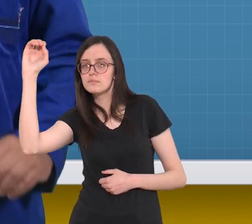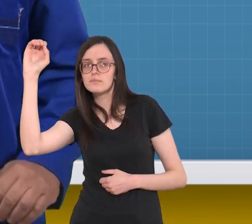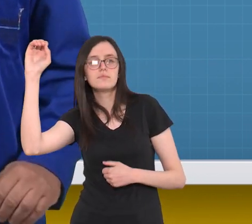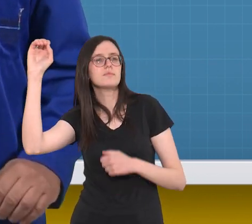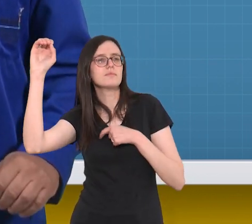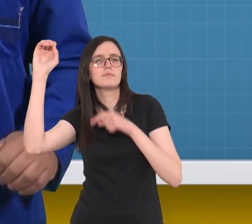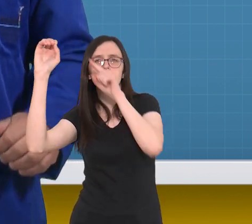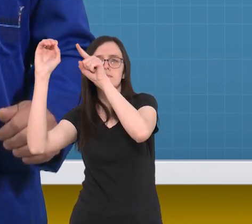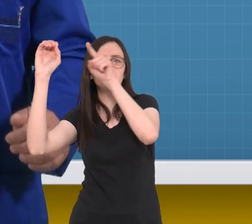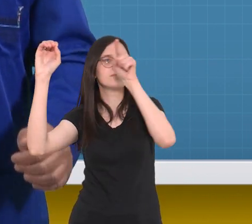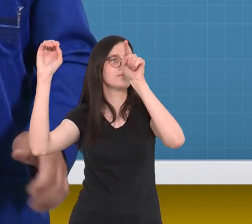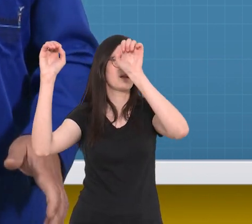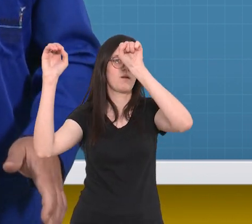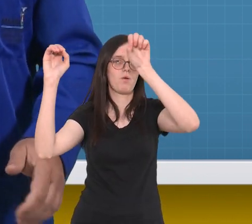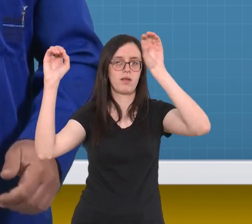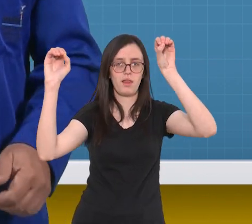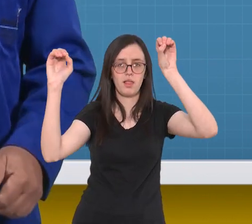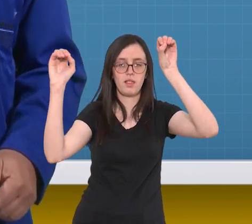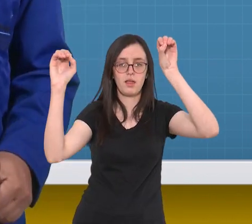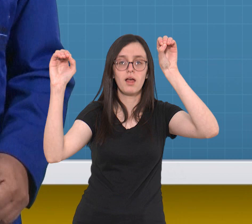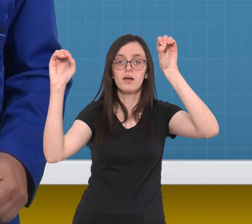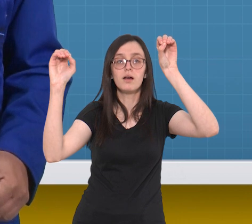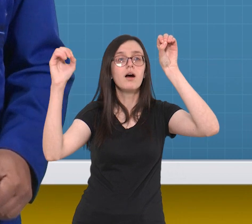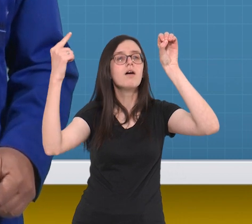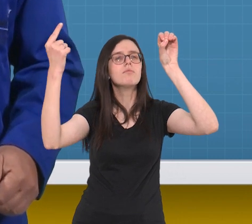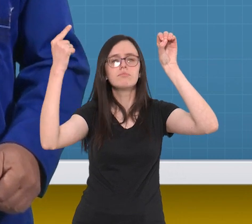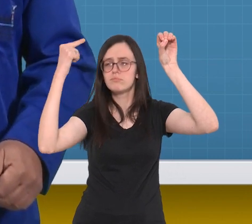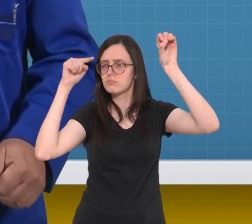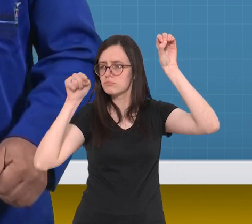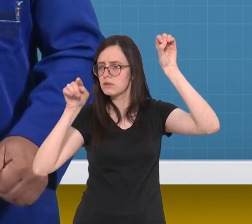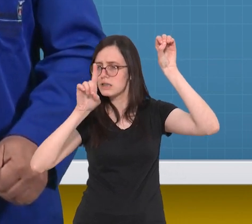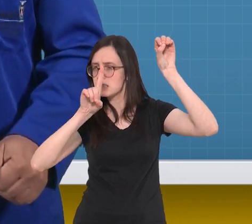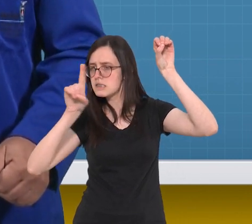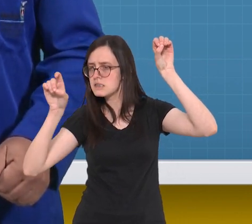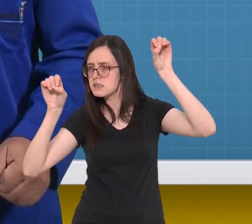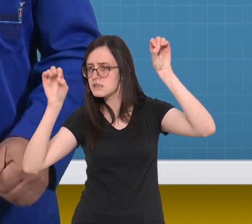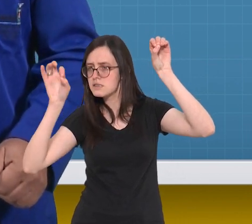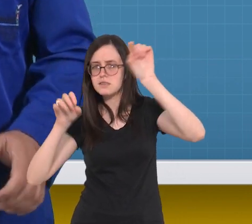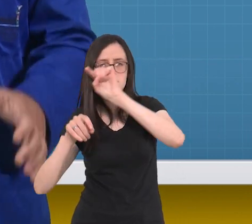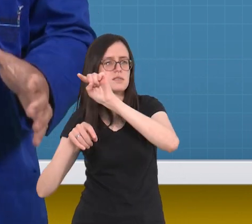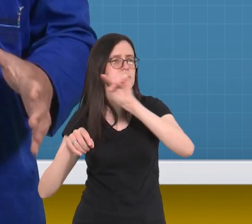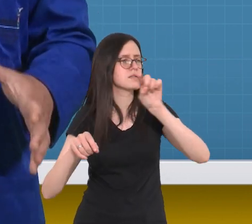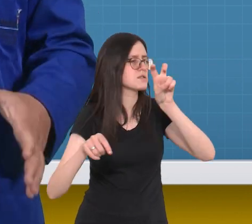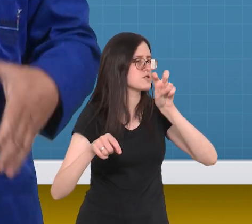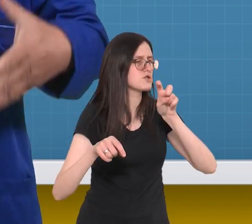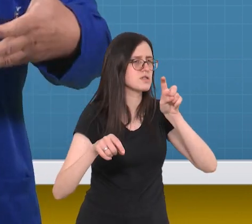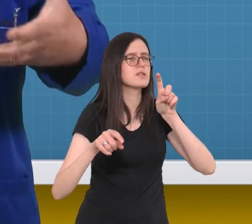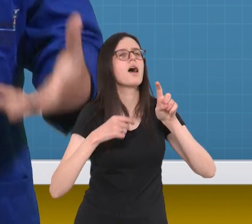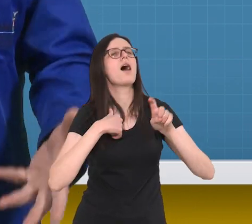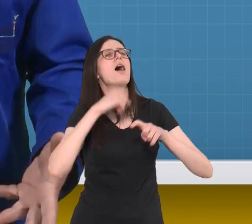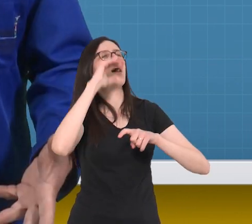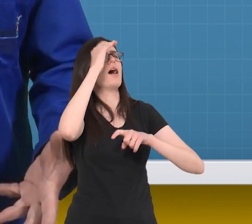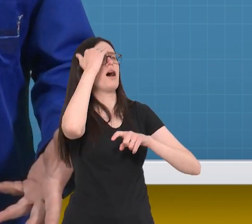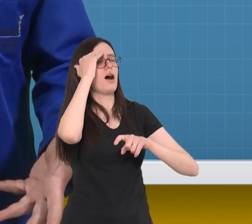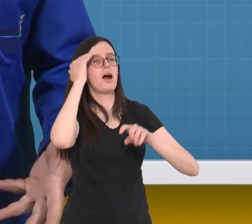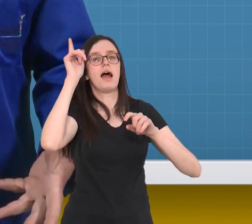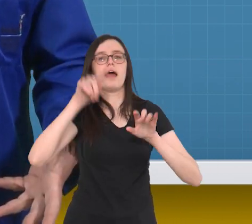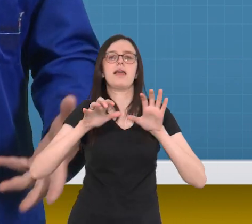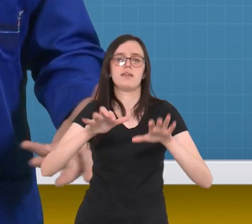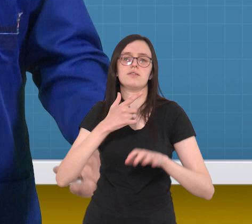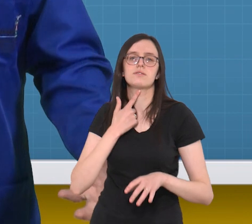para 80, assim como 100% está para x%, que é o que você